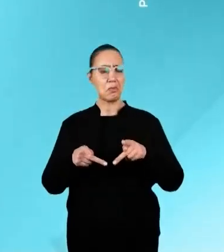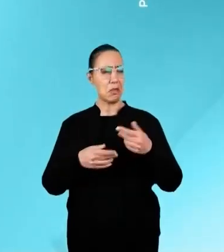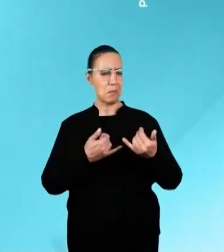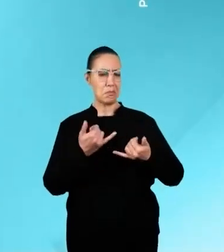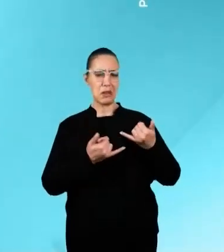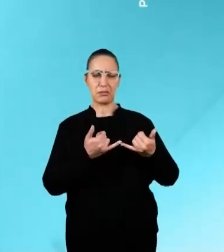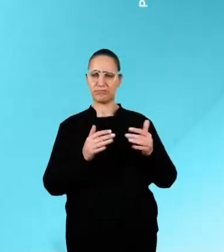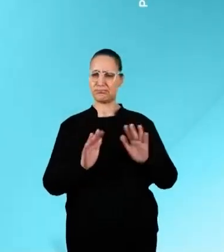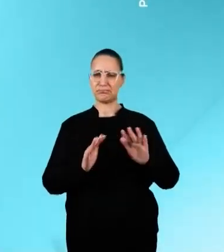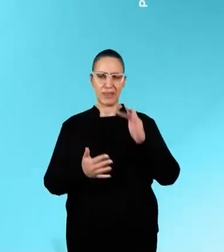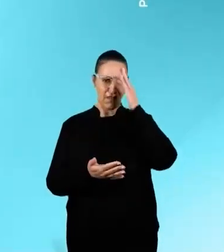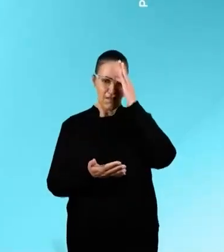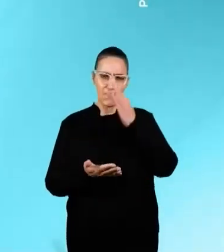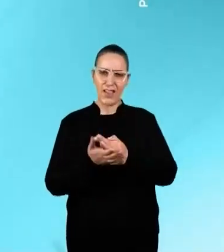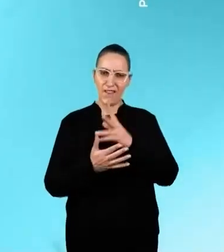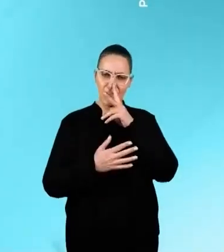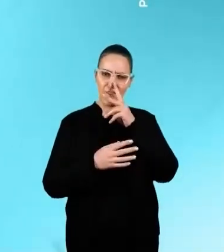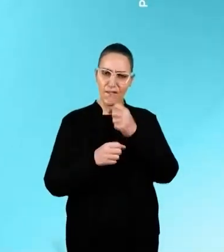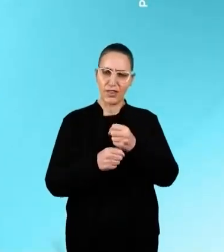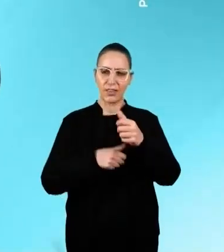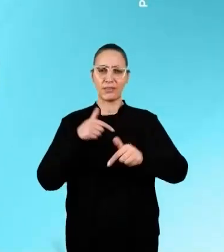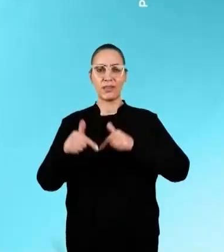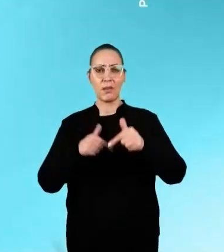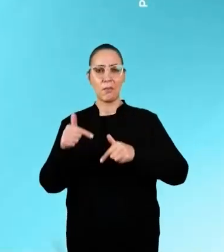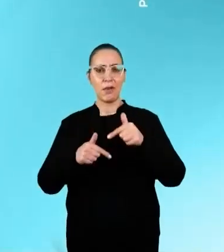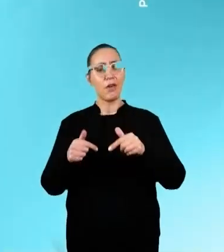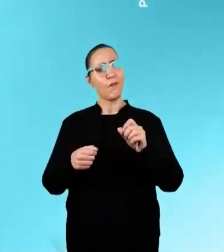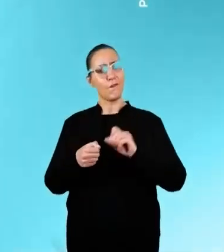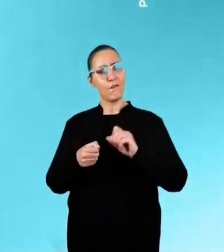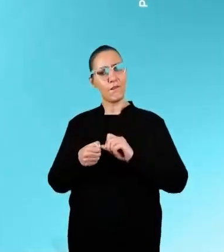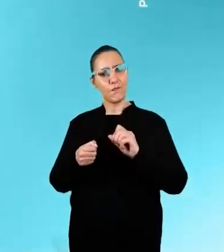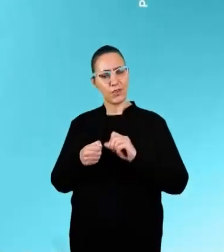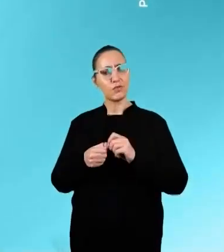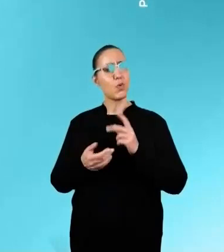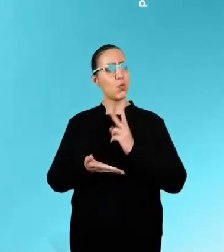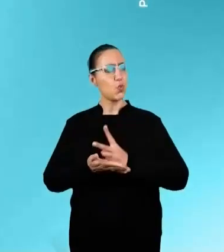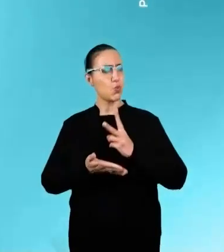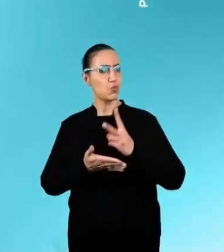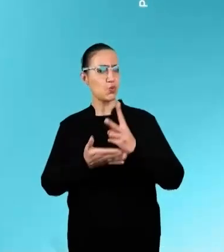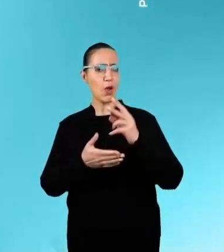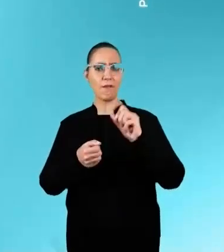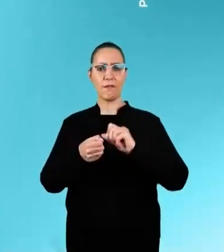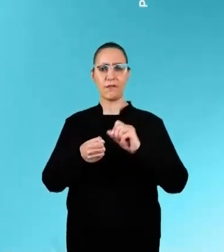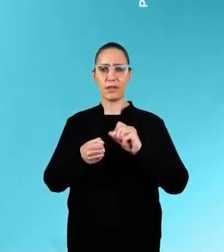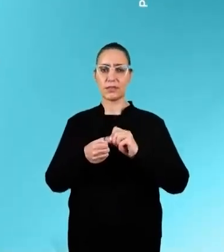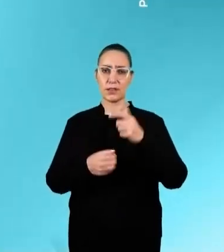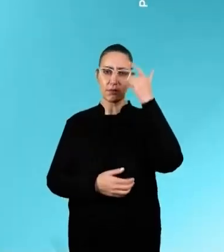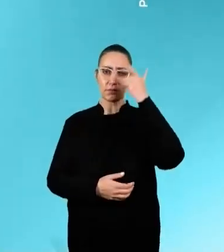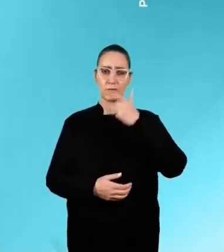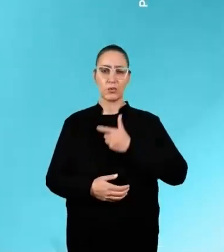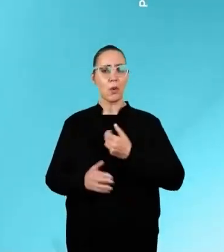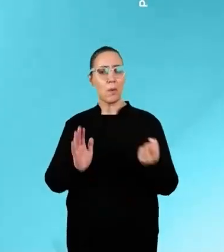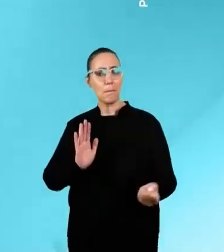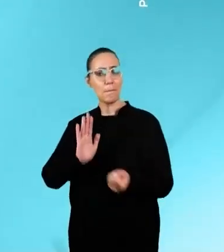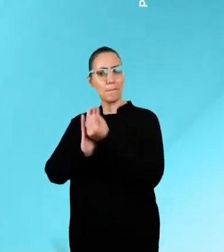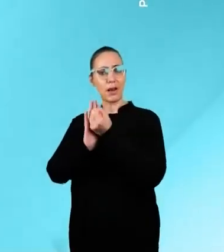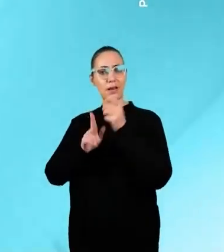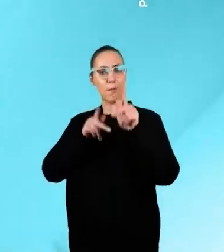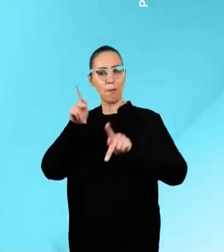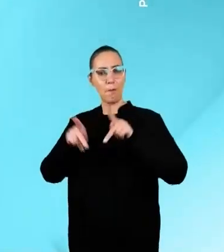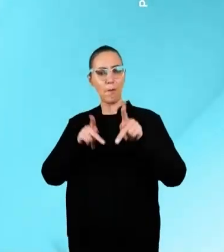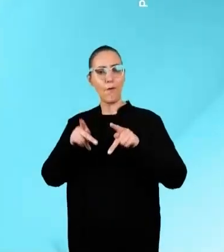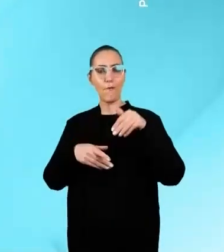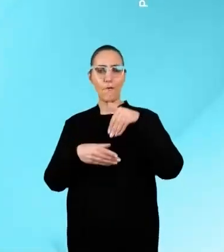brincadeira. Aqui tem fé, força e trabalho. Porque fiz, faço e vou continuar fazendo. Sou a marca do